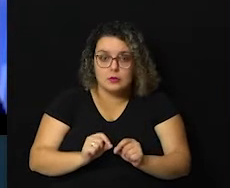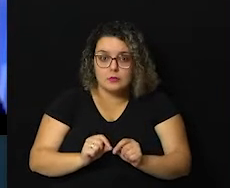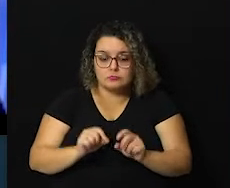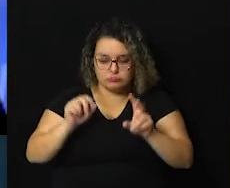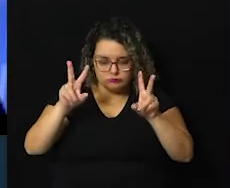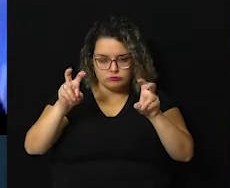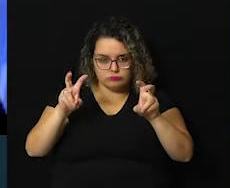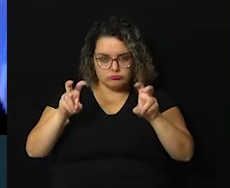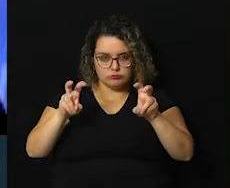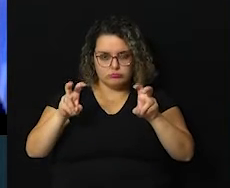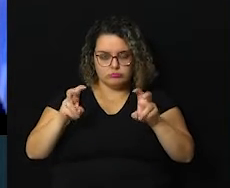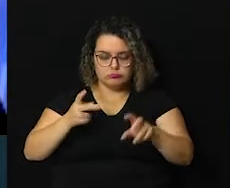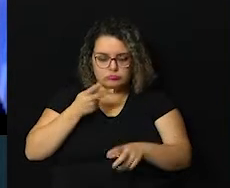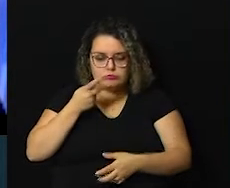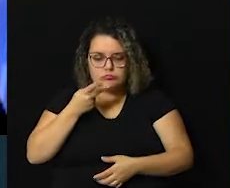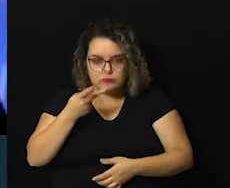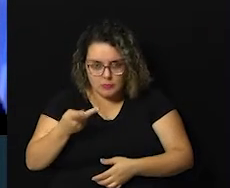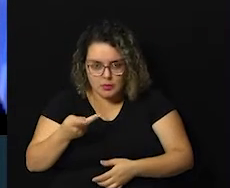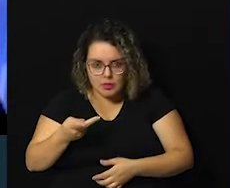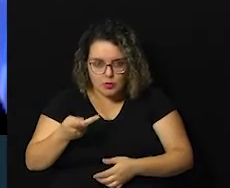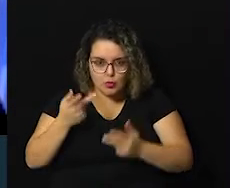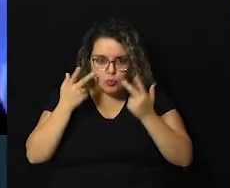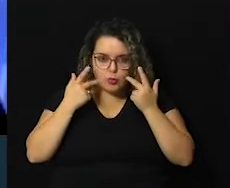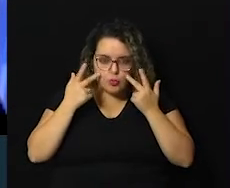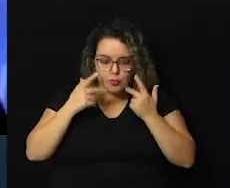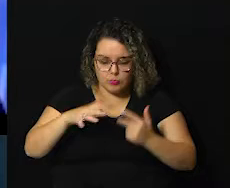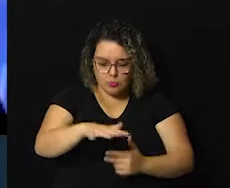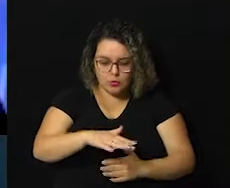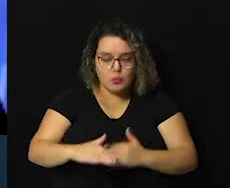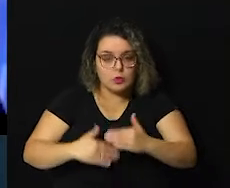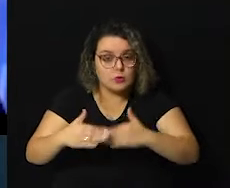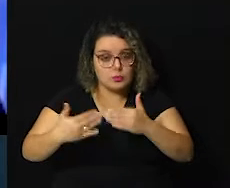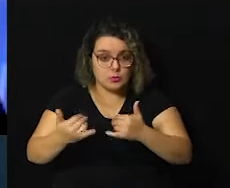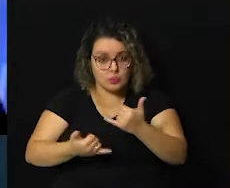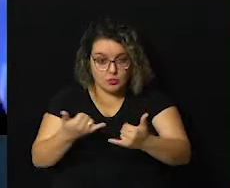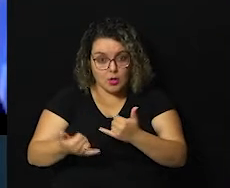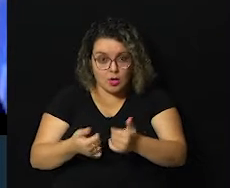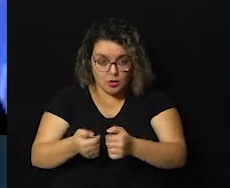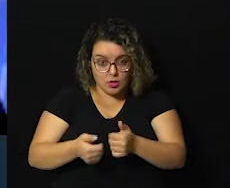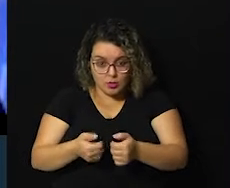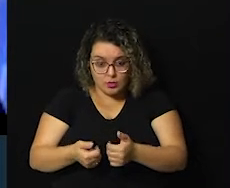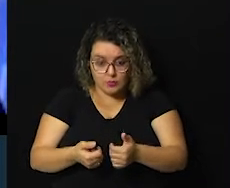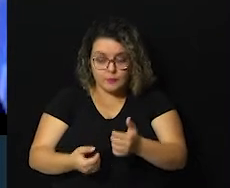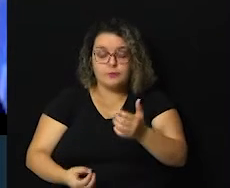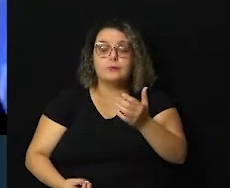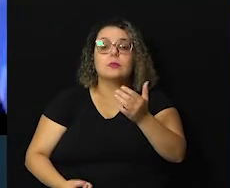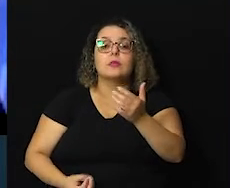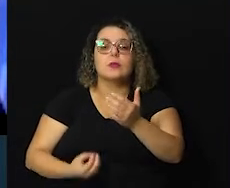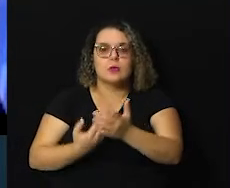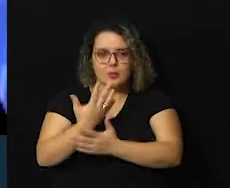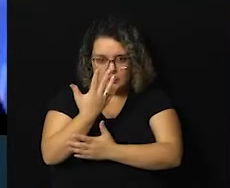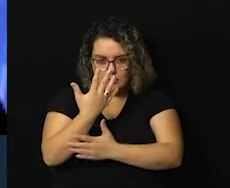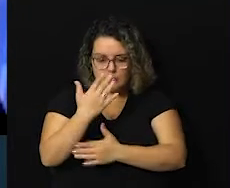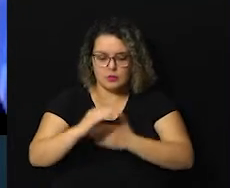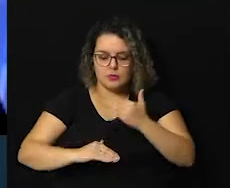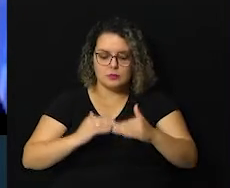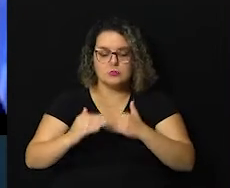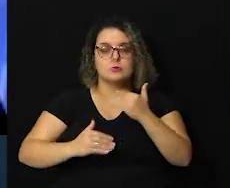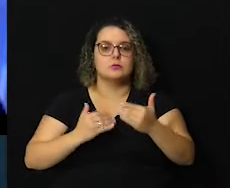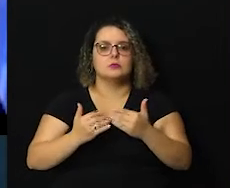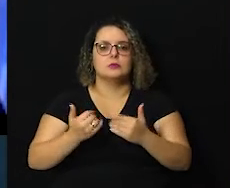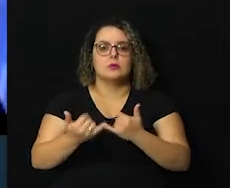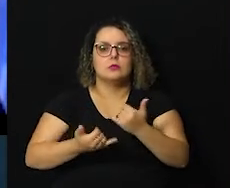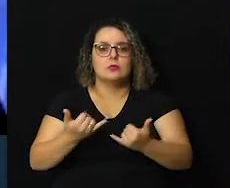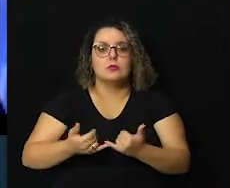é um ditado bastante comum no meio de quem quer desenvolver jogos é crie